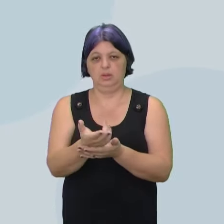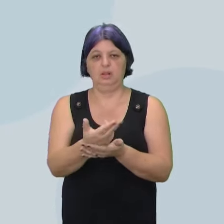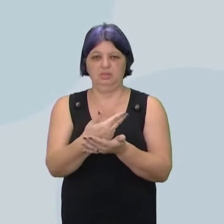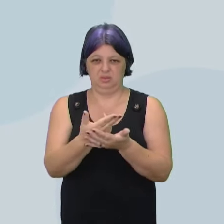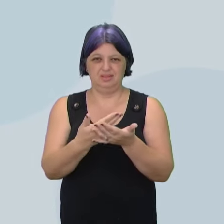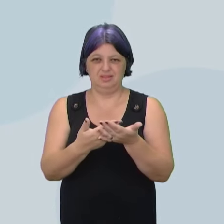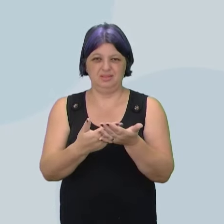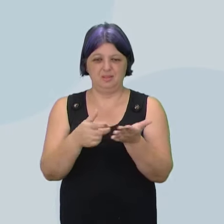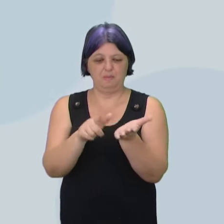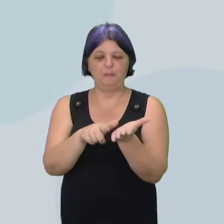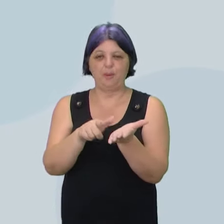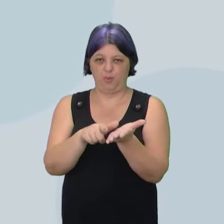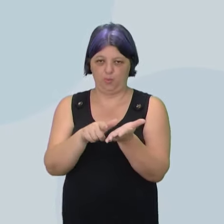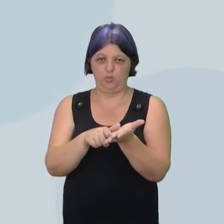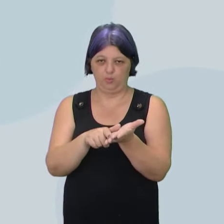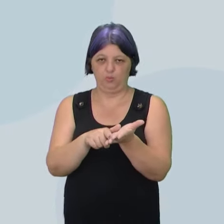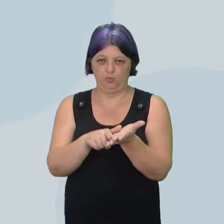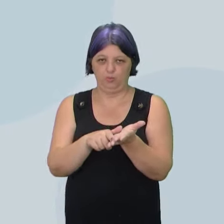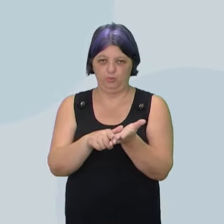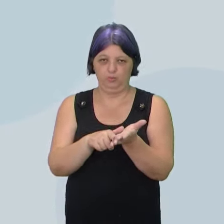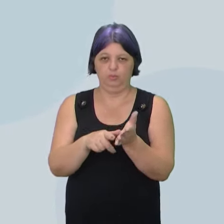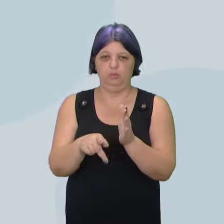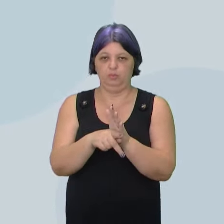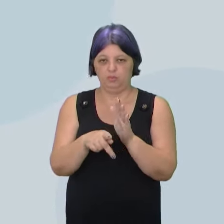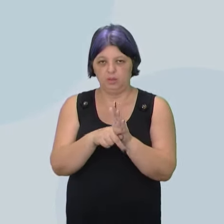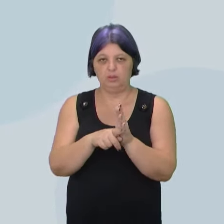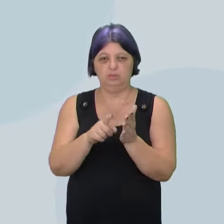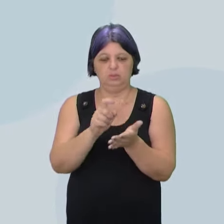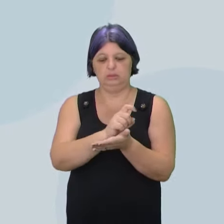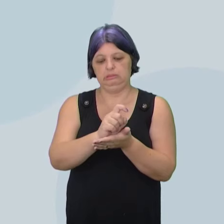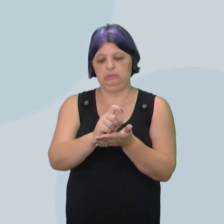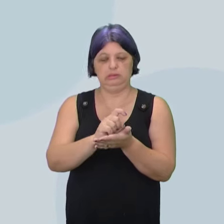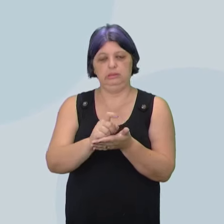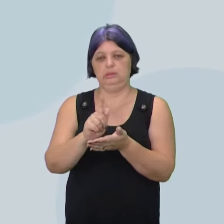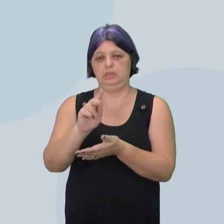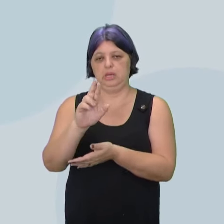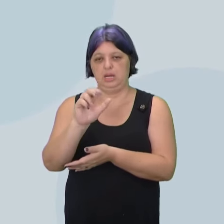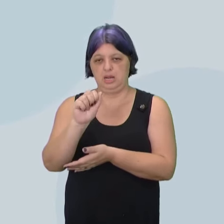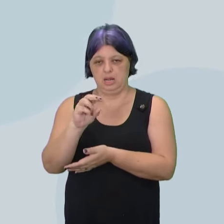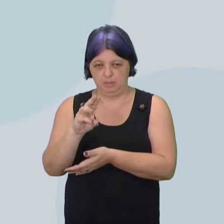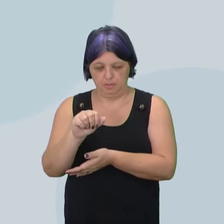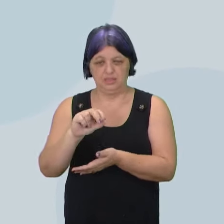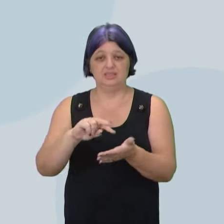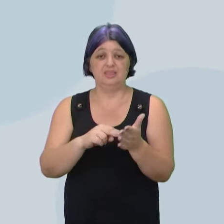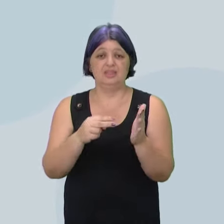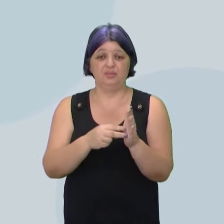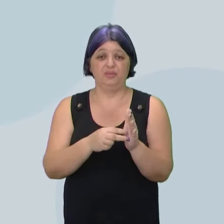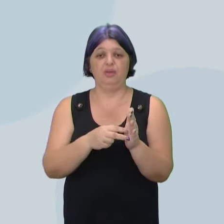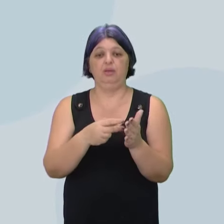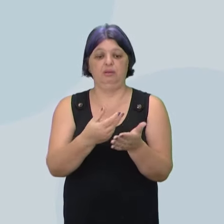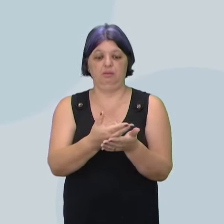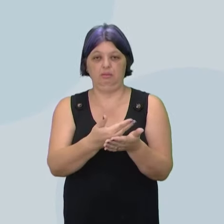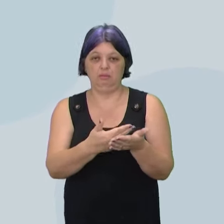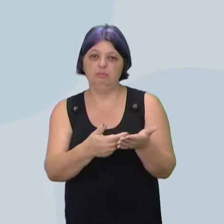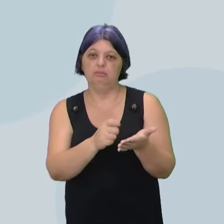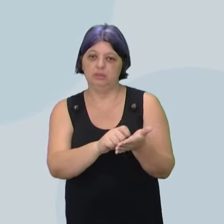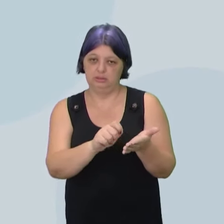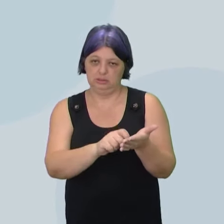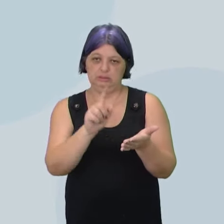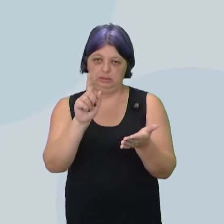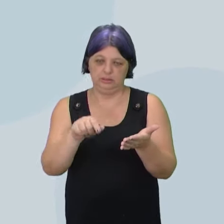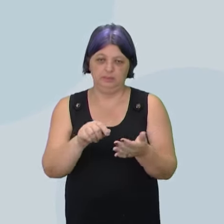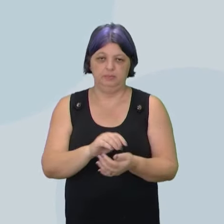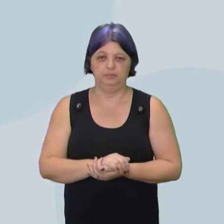aí no papel, tá? Grama quer dizer de grafia, de escrita, né? Então, o desenho que sai aí no papel é chamado de